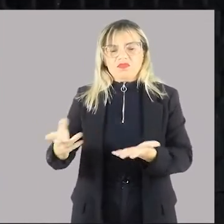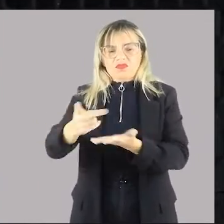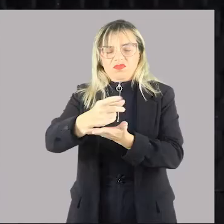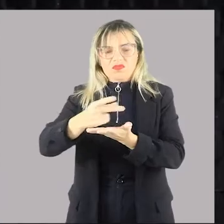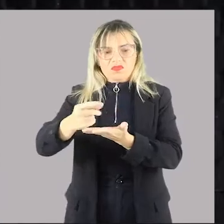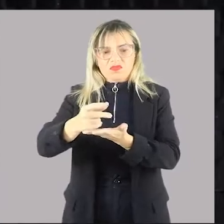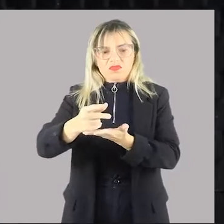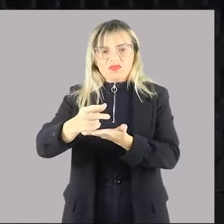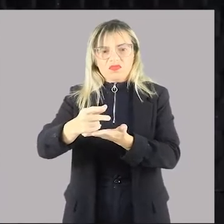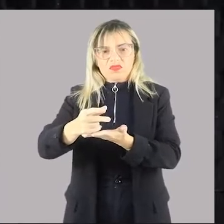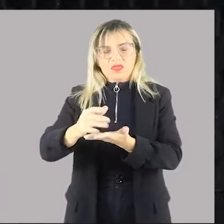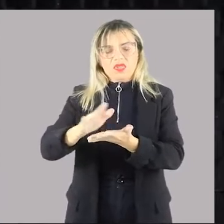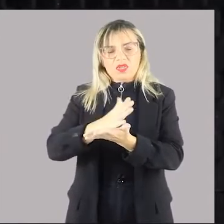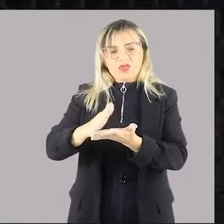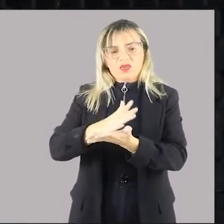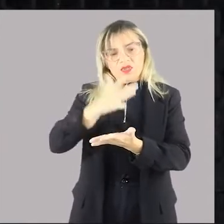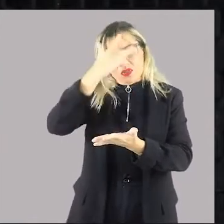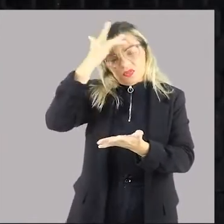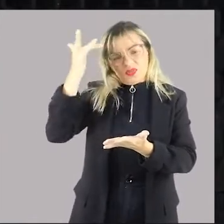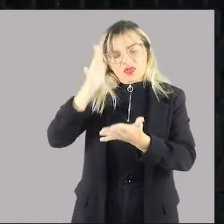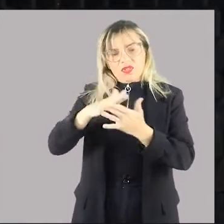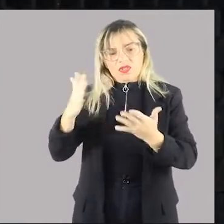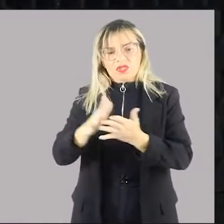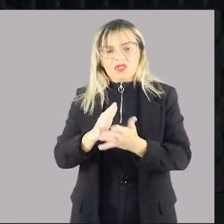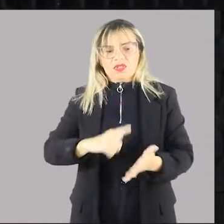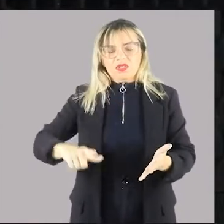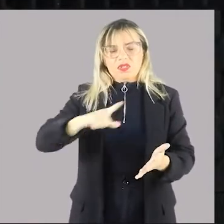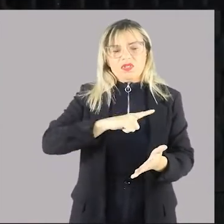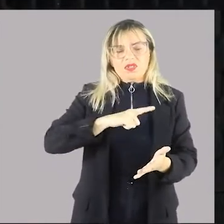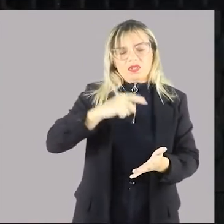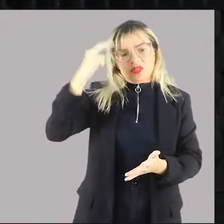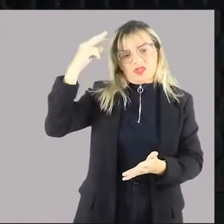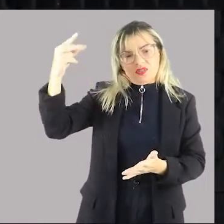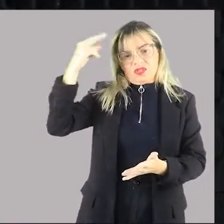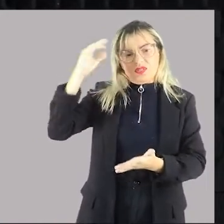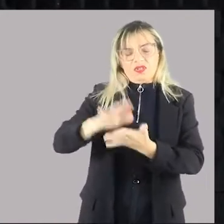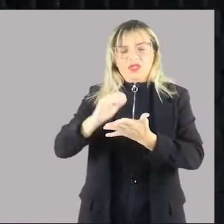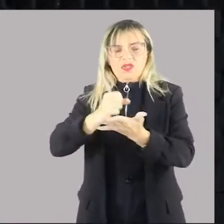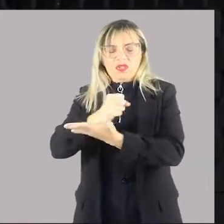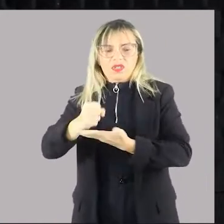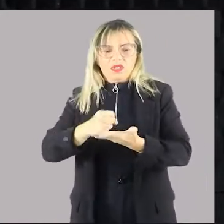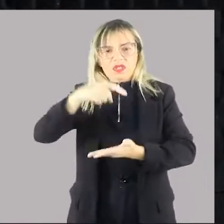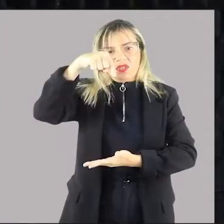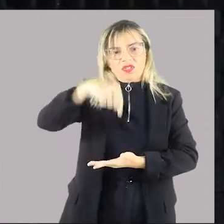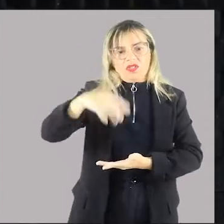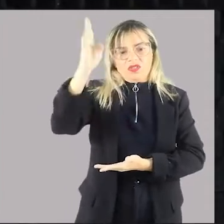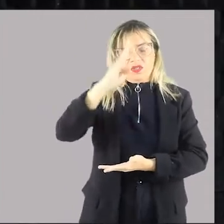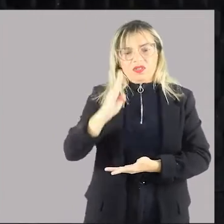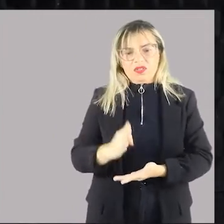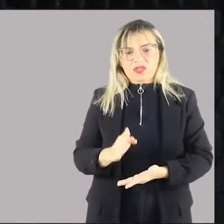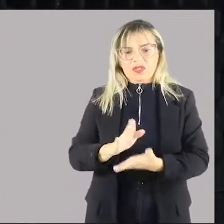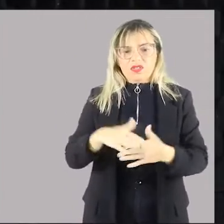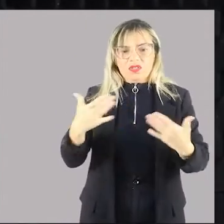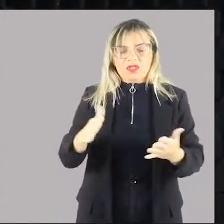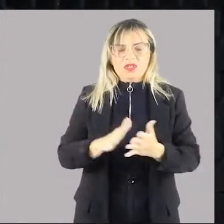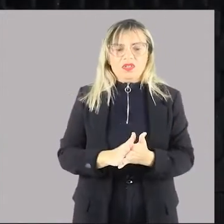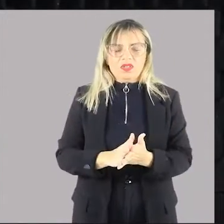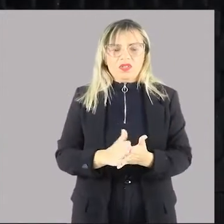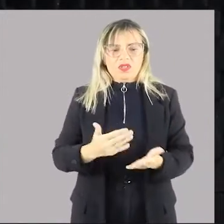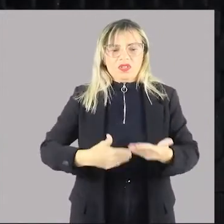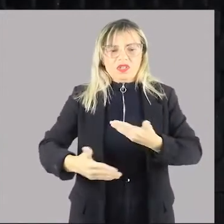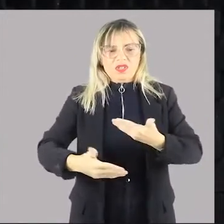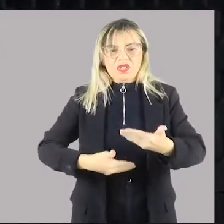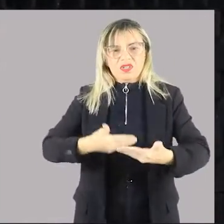de renda, que se tem na história, basicamente, do Brasil. Então, a